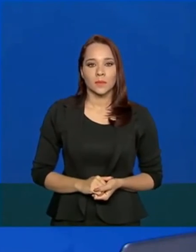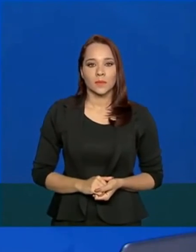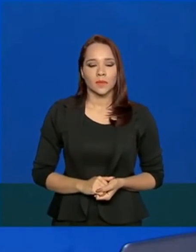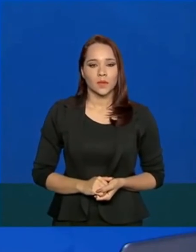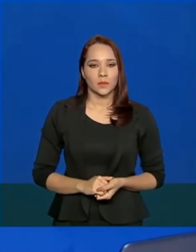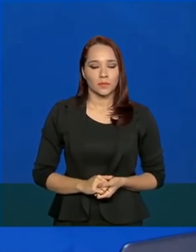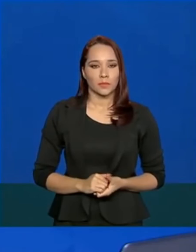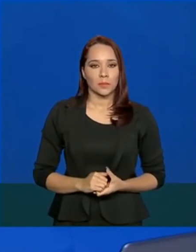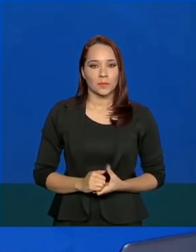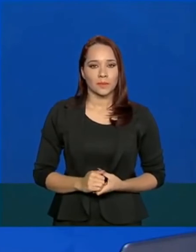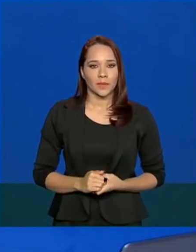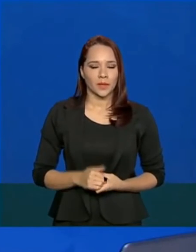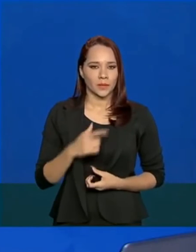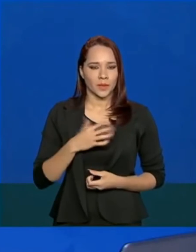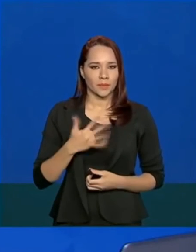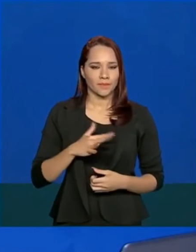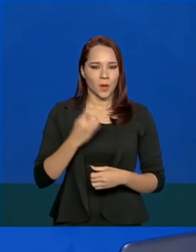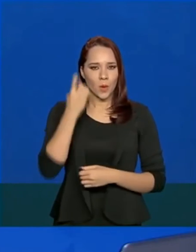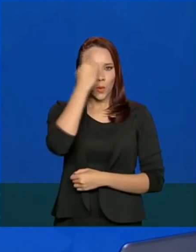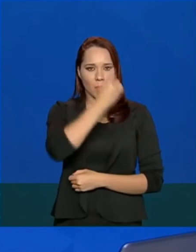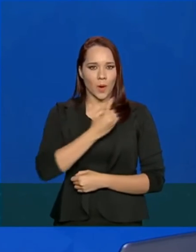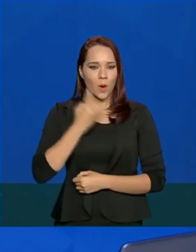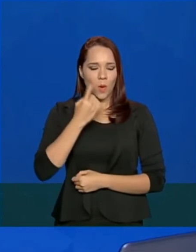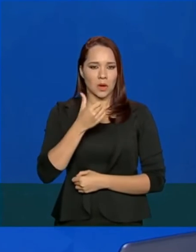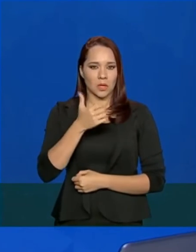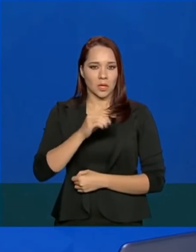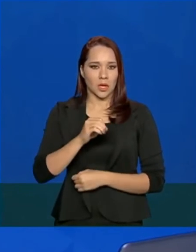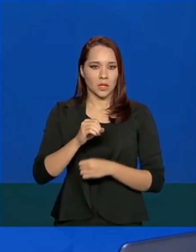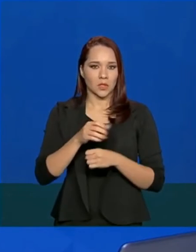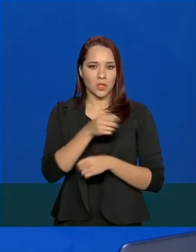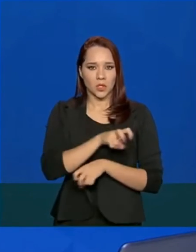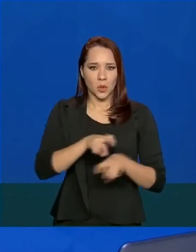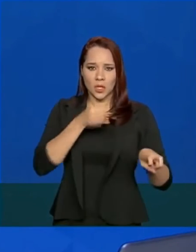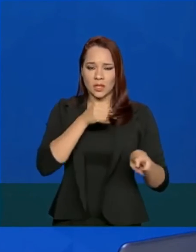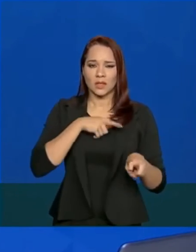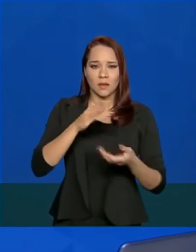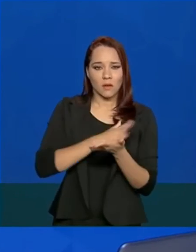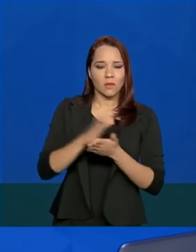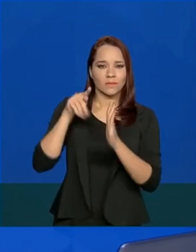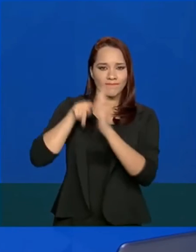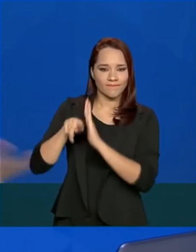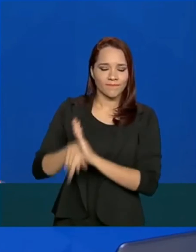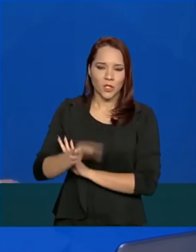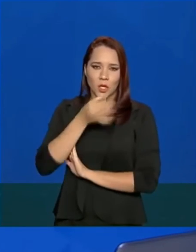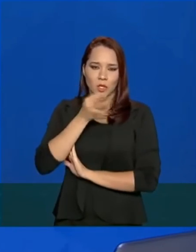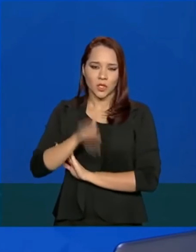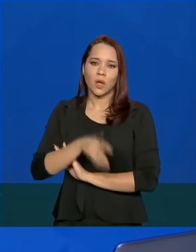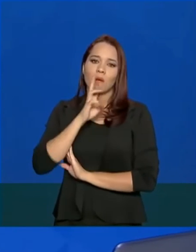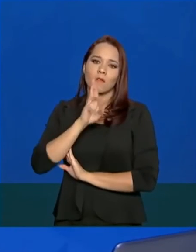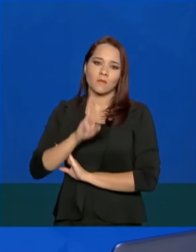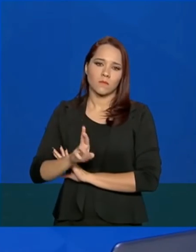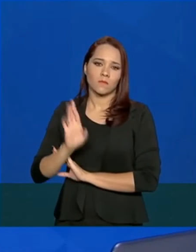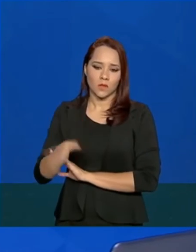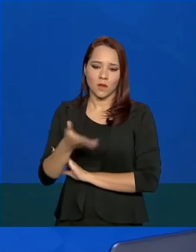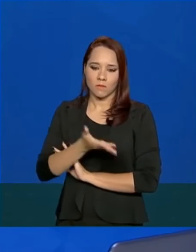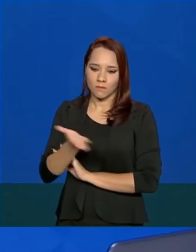Nós temos pouco mais de 1h10 de coletiva. Tem algumas perguntas, mas acredito que já foram contempladas nas falas